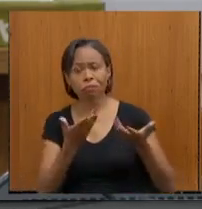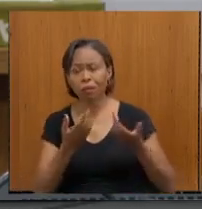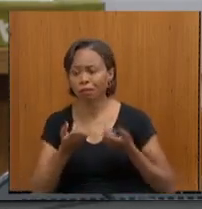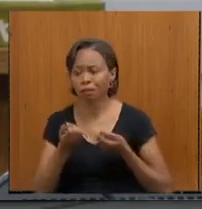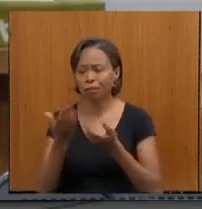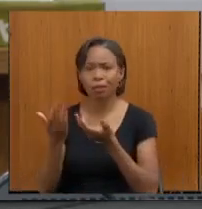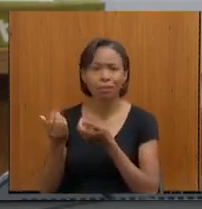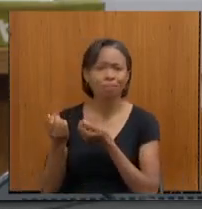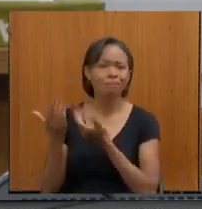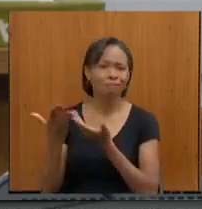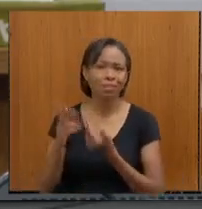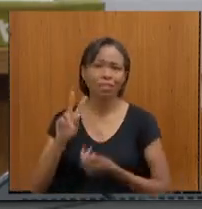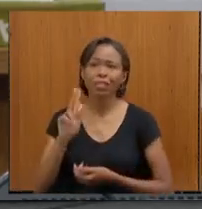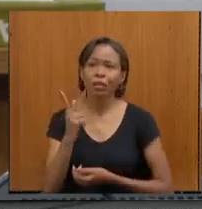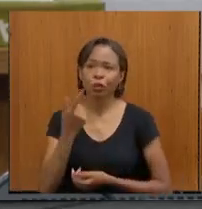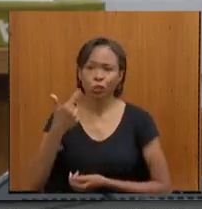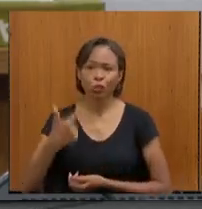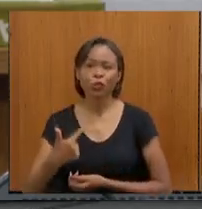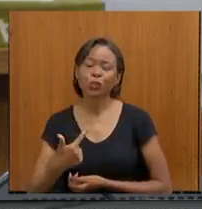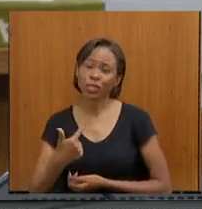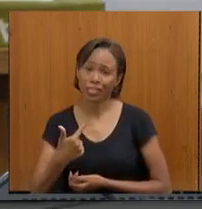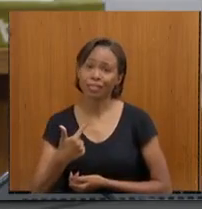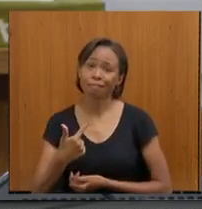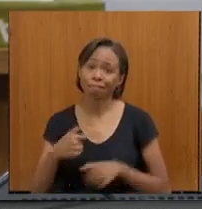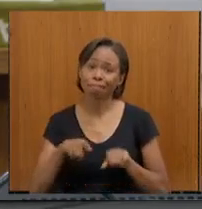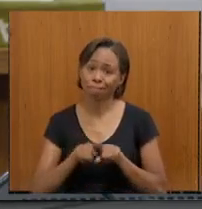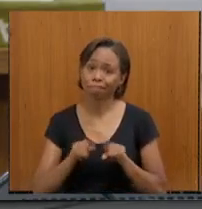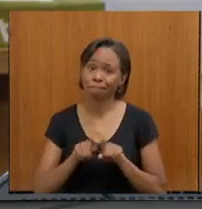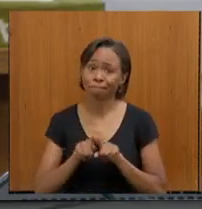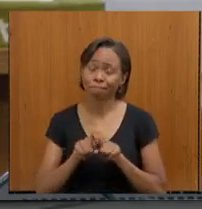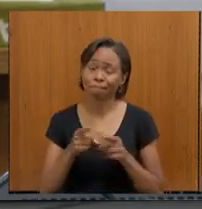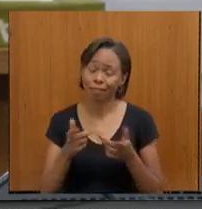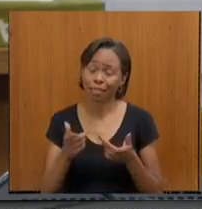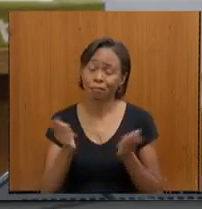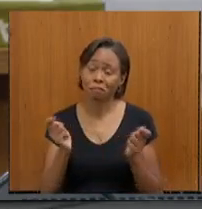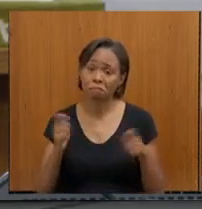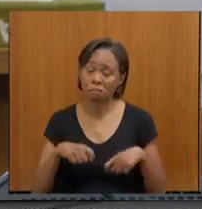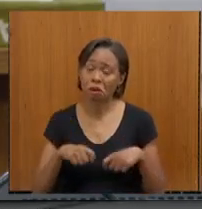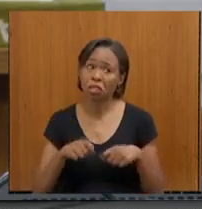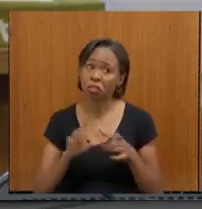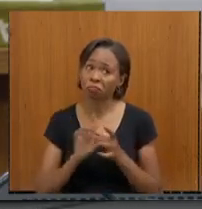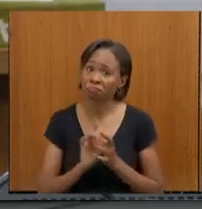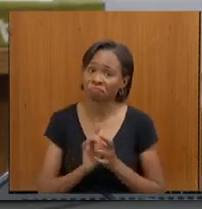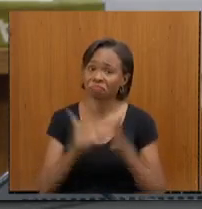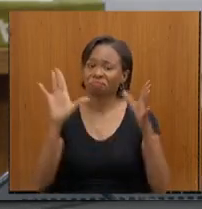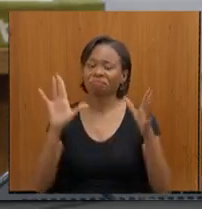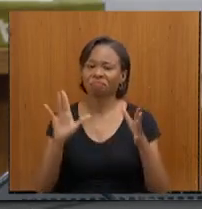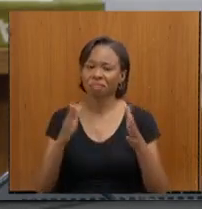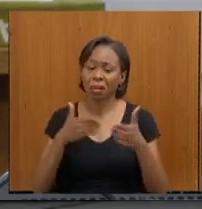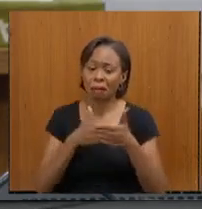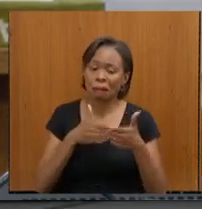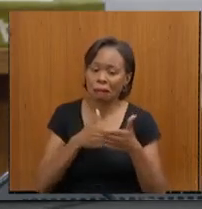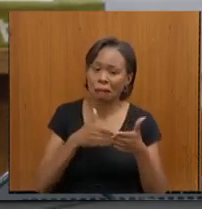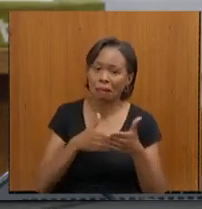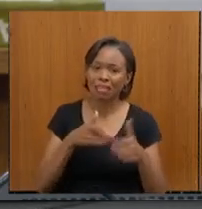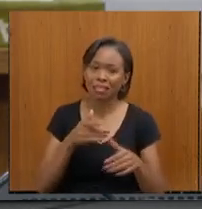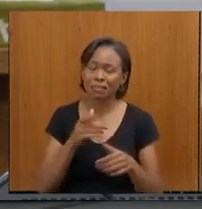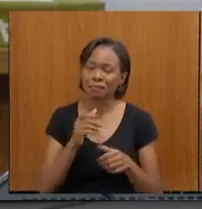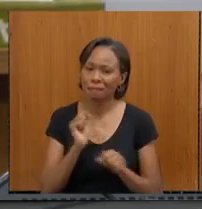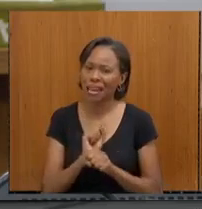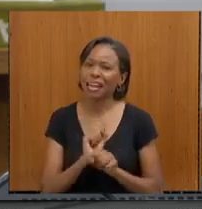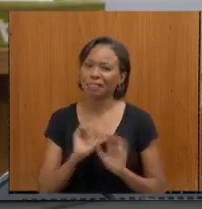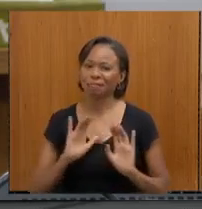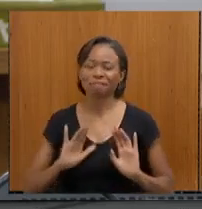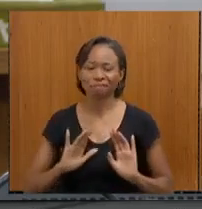aí é o outro é obstáculos daqui poderá ter ou seja coisas